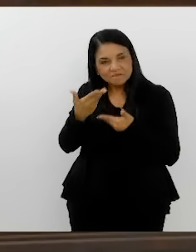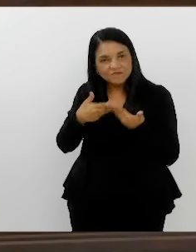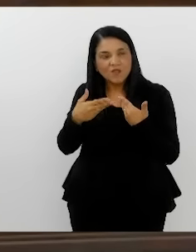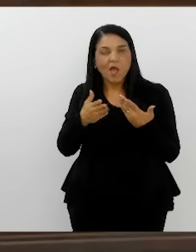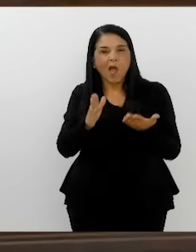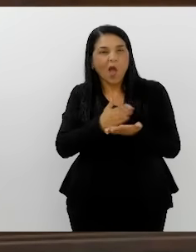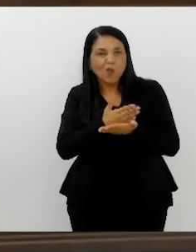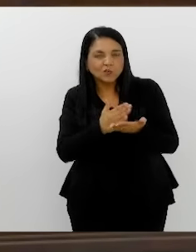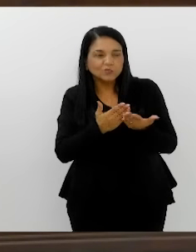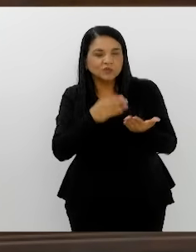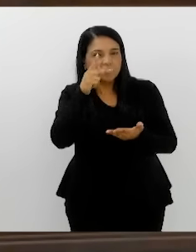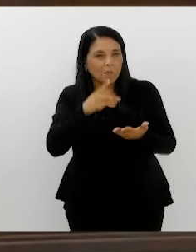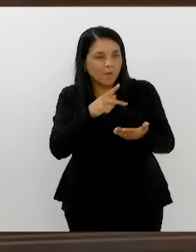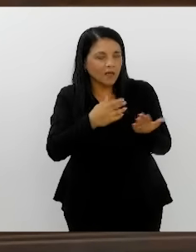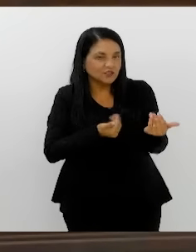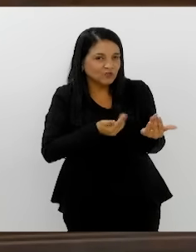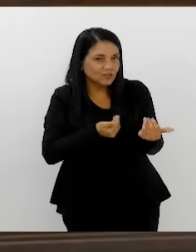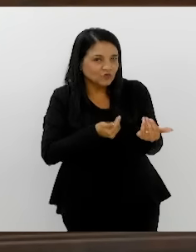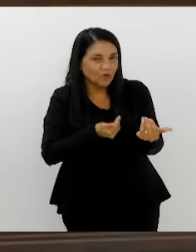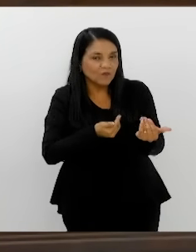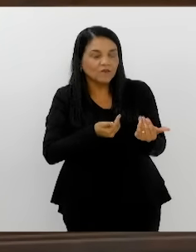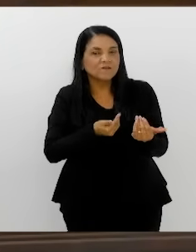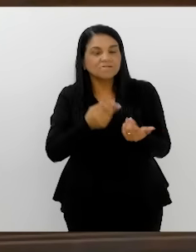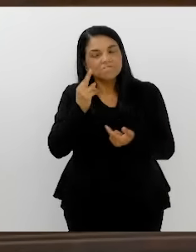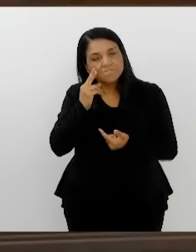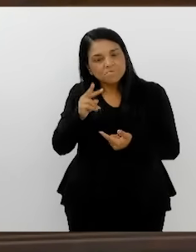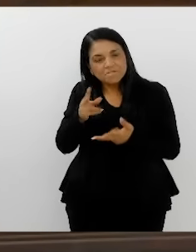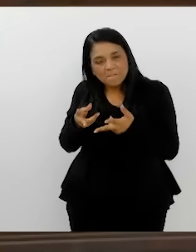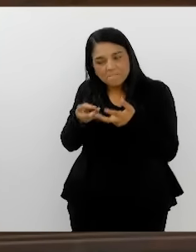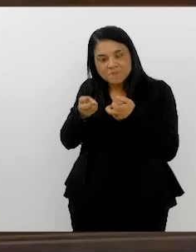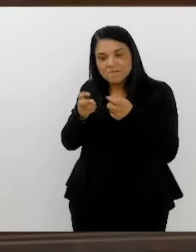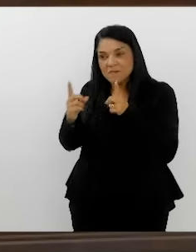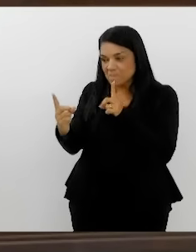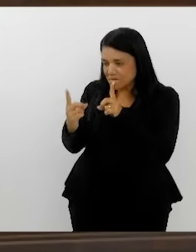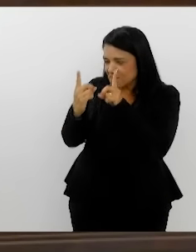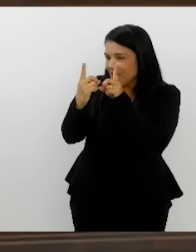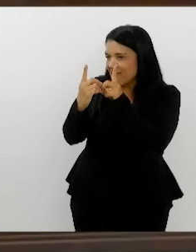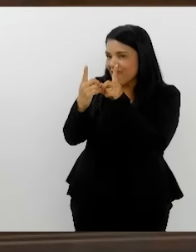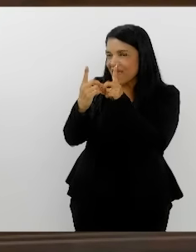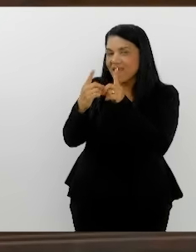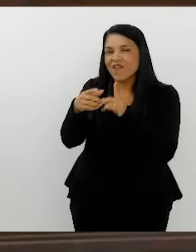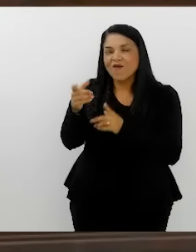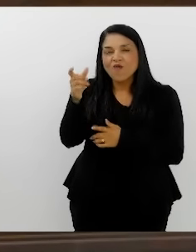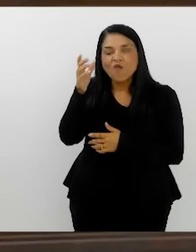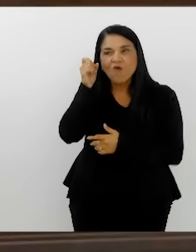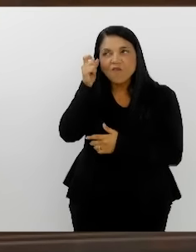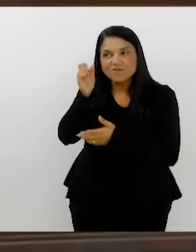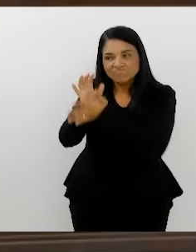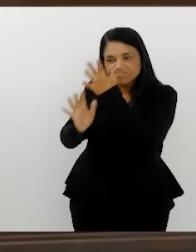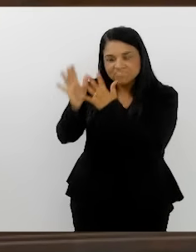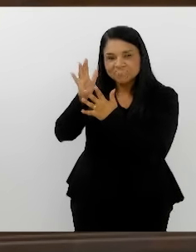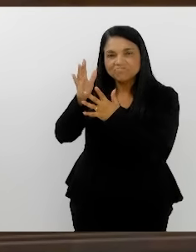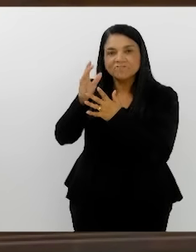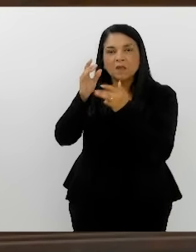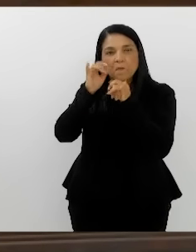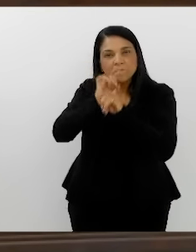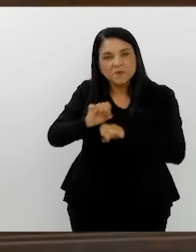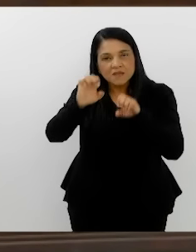jovens que por vezes viram ele de perto, ouviram algumas pregações, e os mais